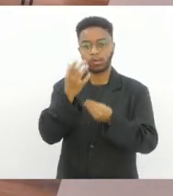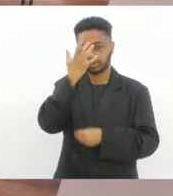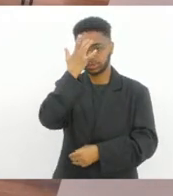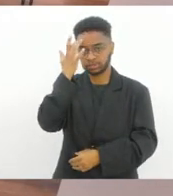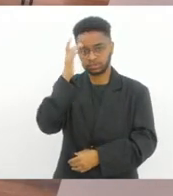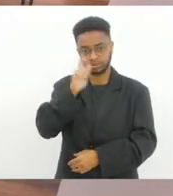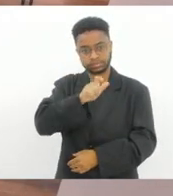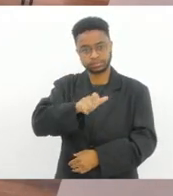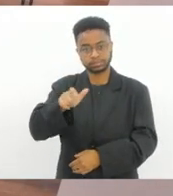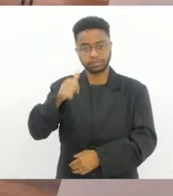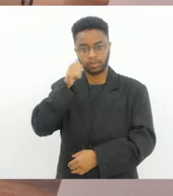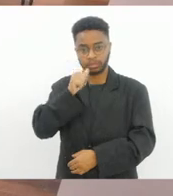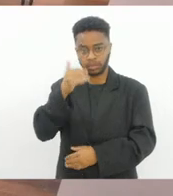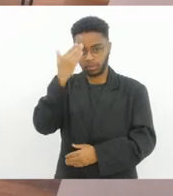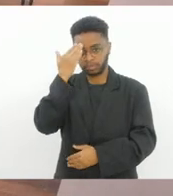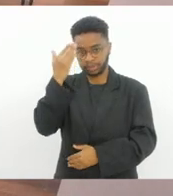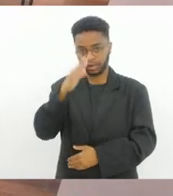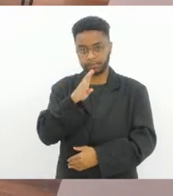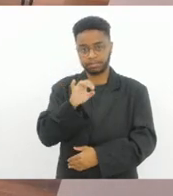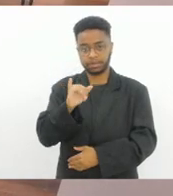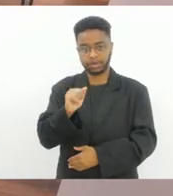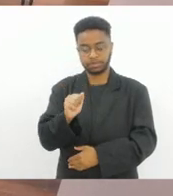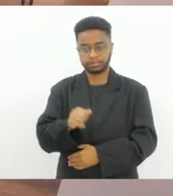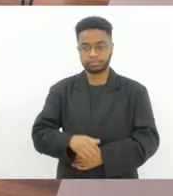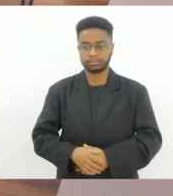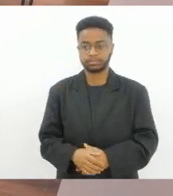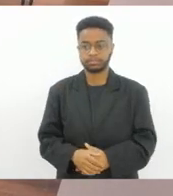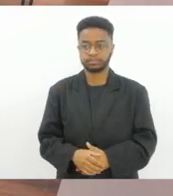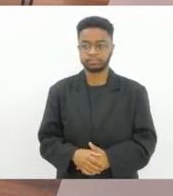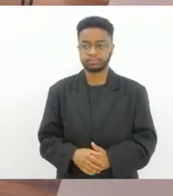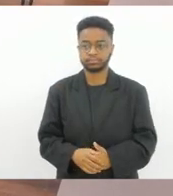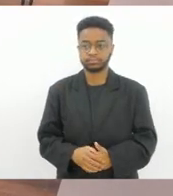das nossas mulheres. Muito obrigada, Bia Adura.